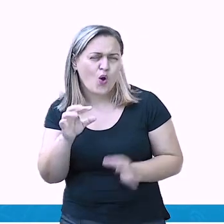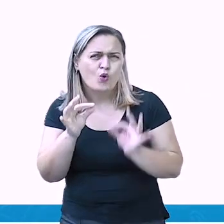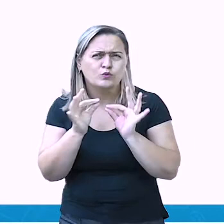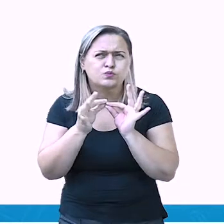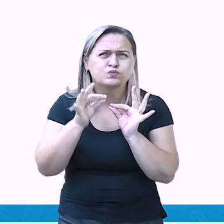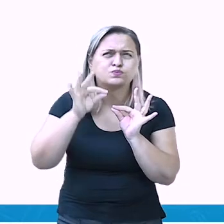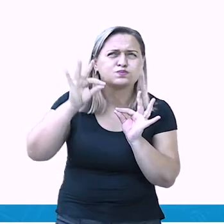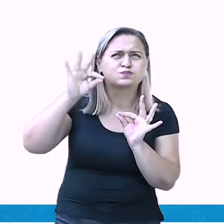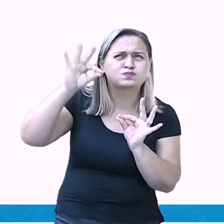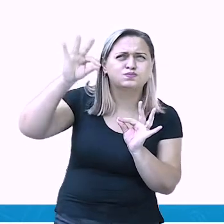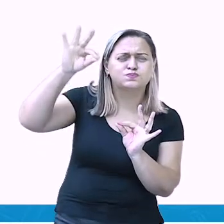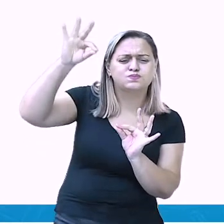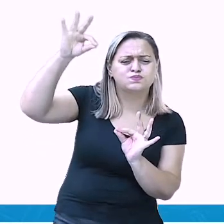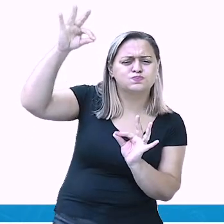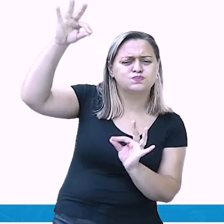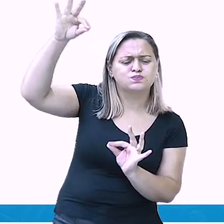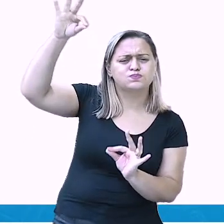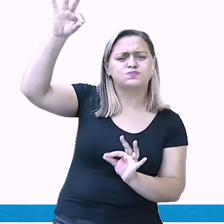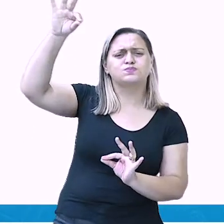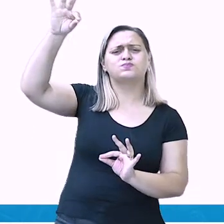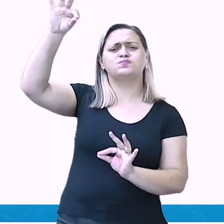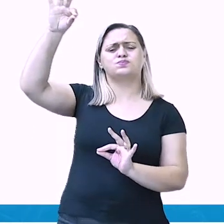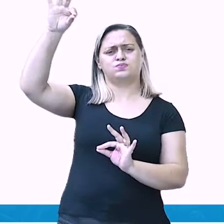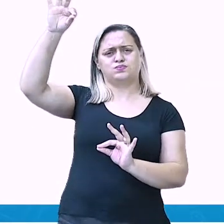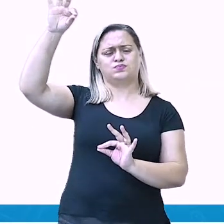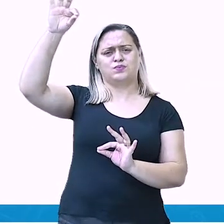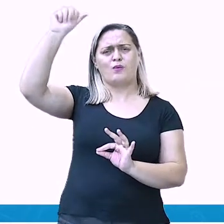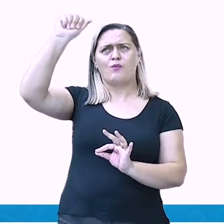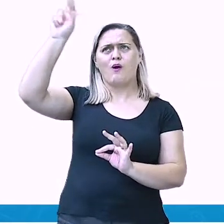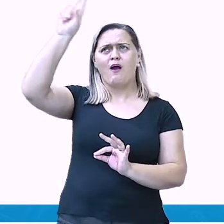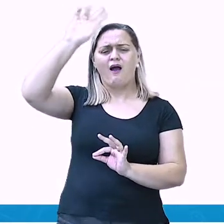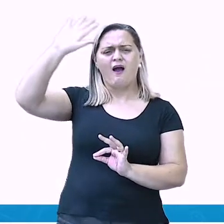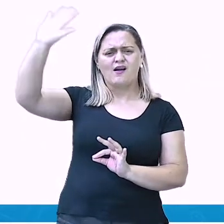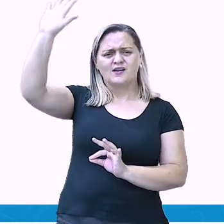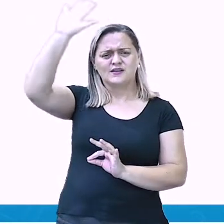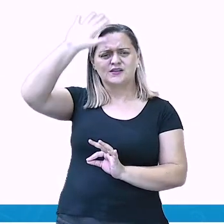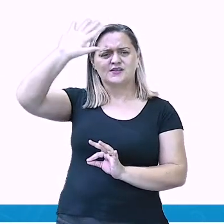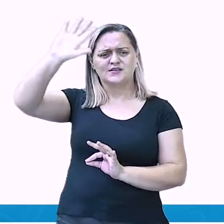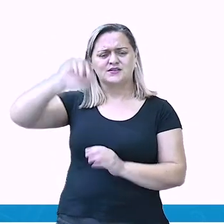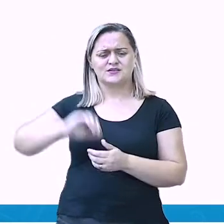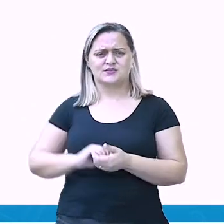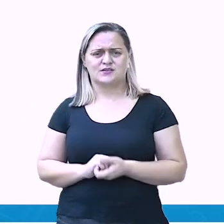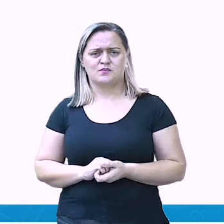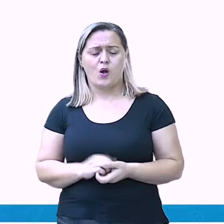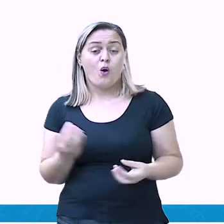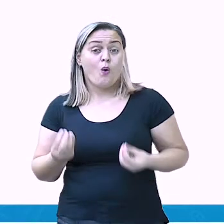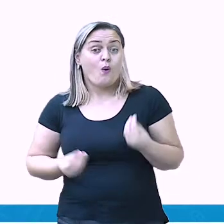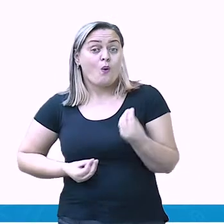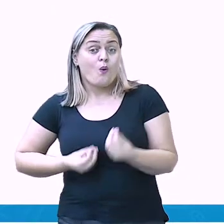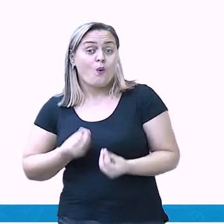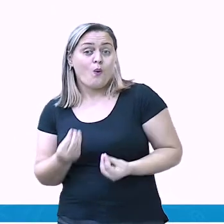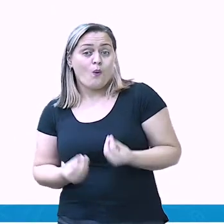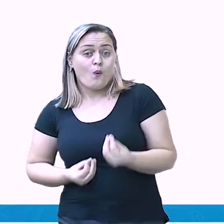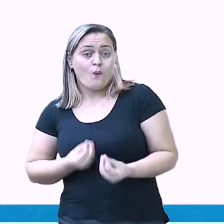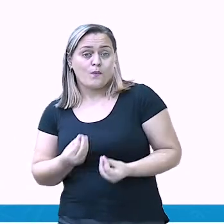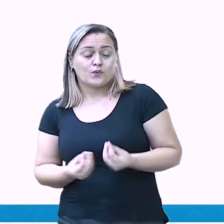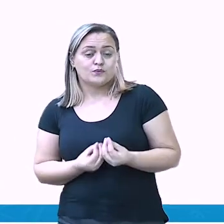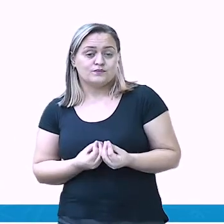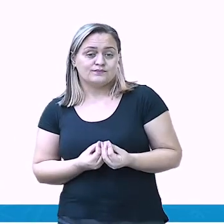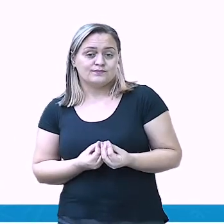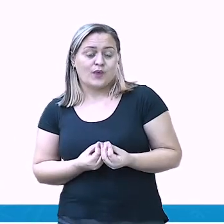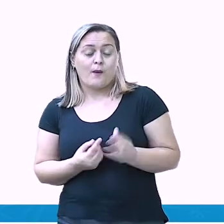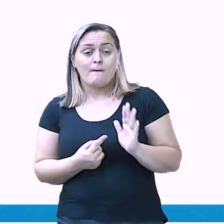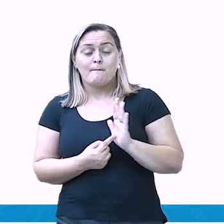na atmosfera. As imagens orbitais são representações da